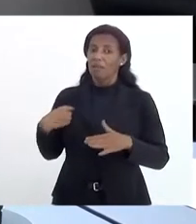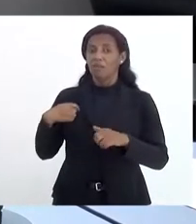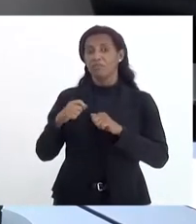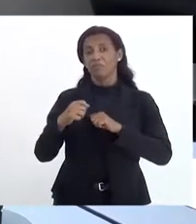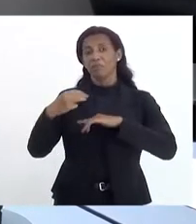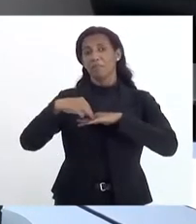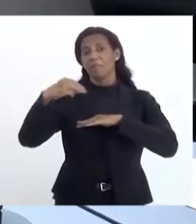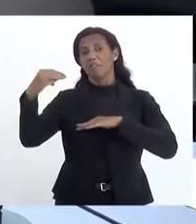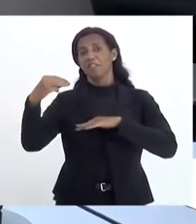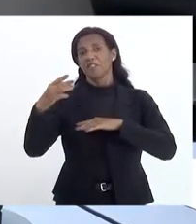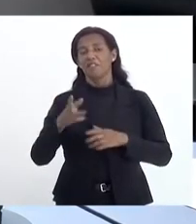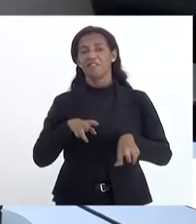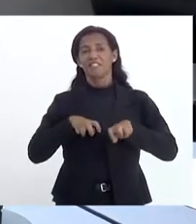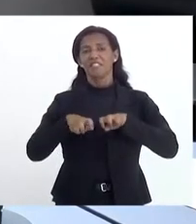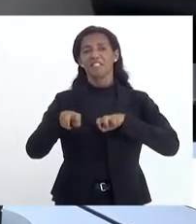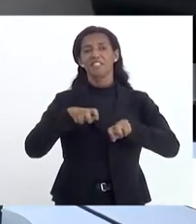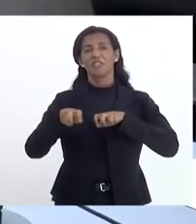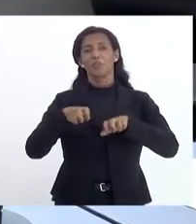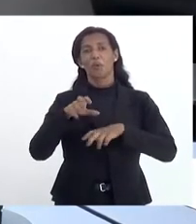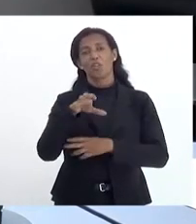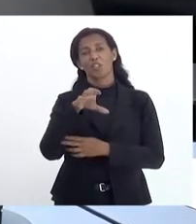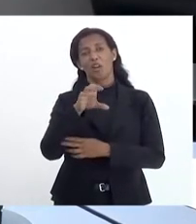fiz mestrado em transporte na COP.